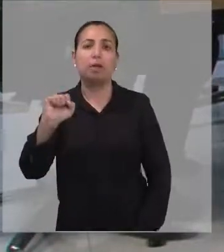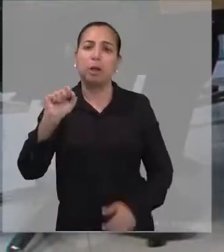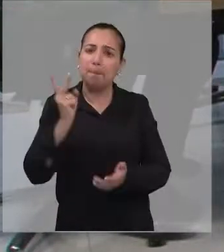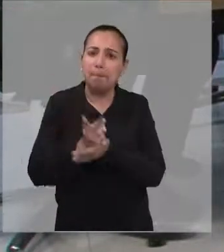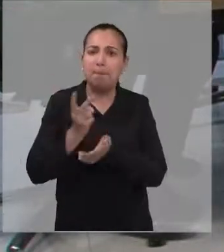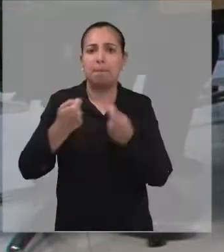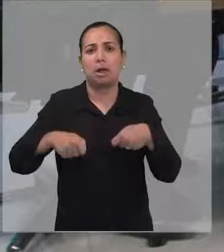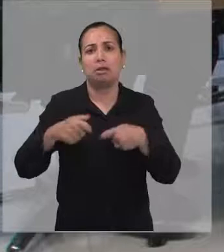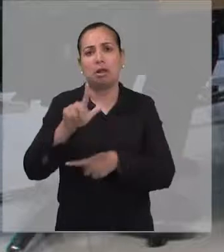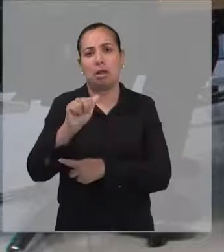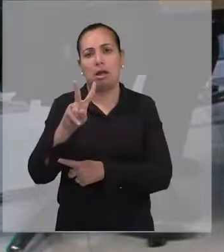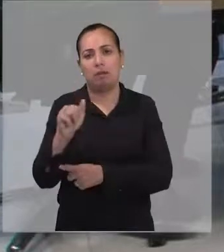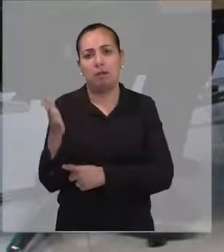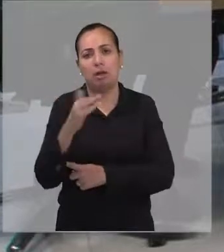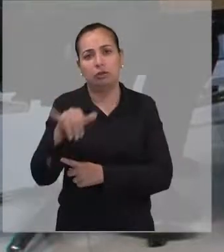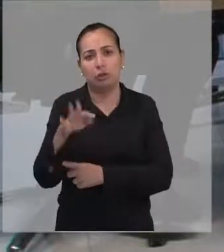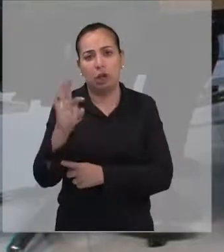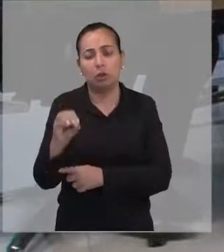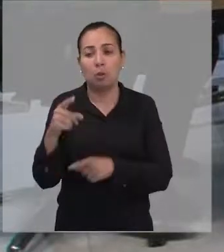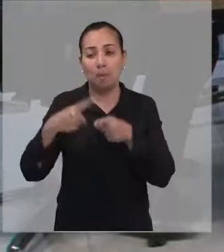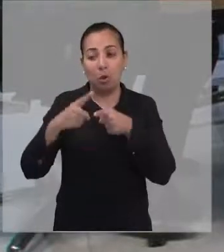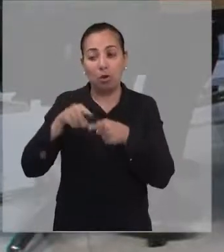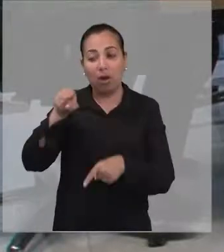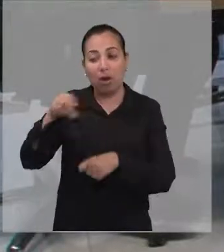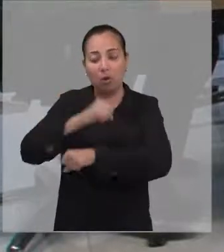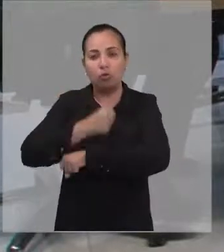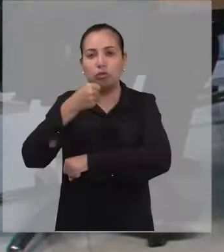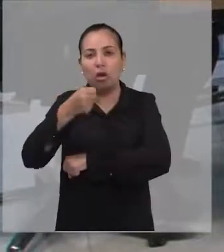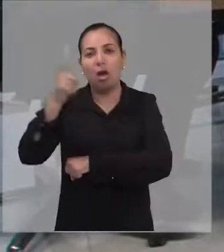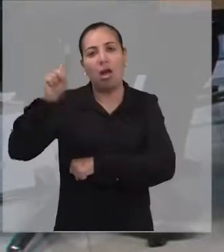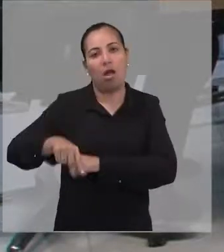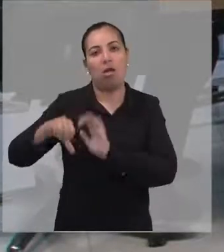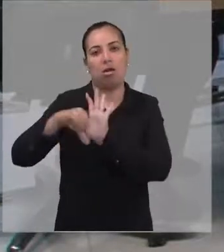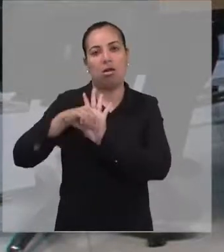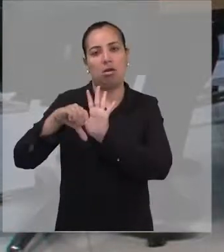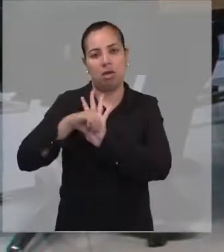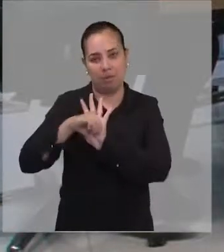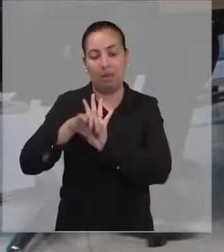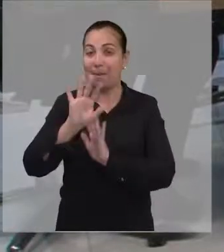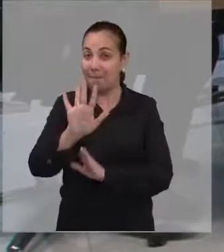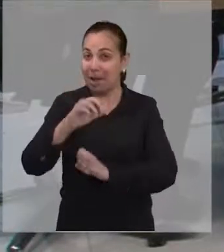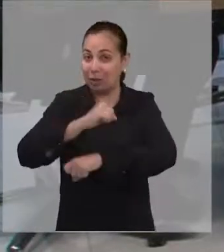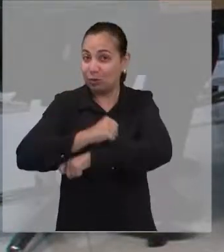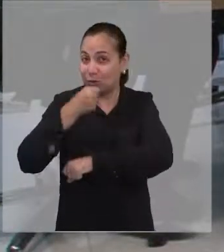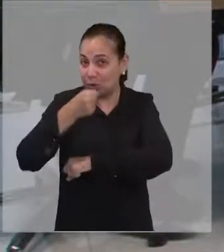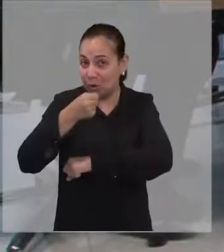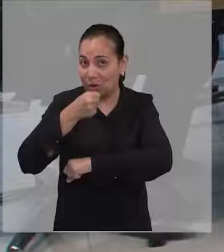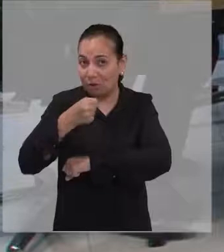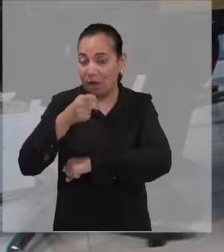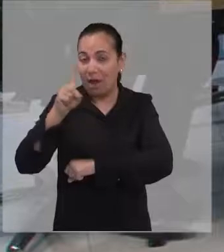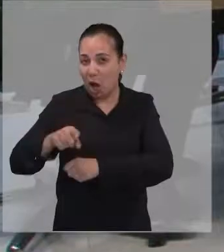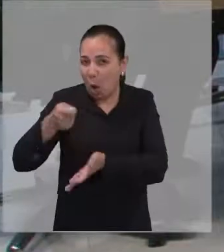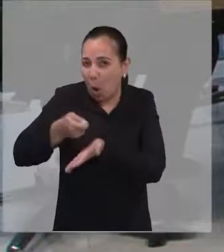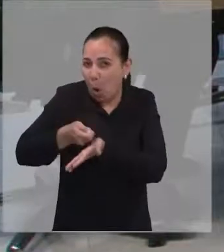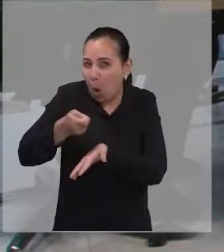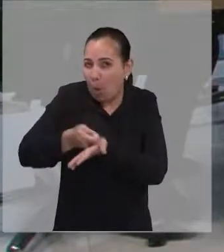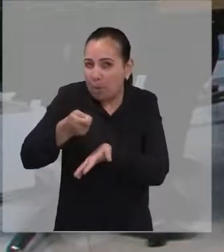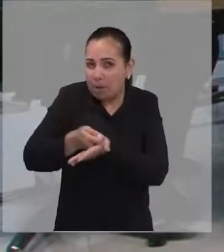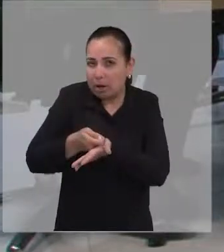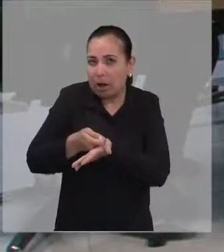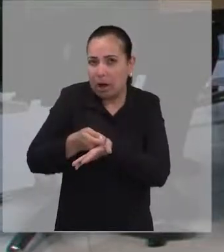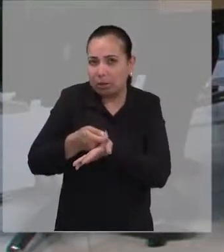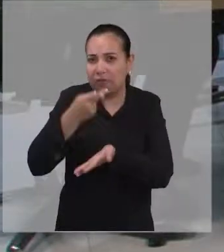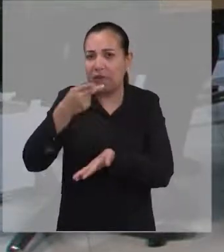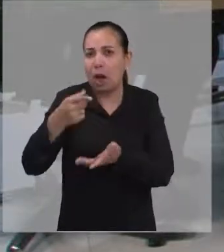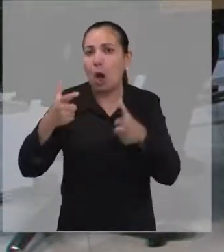Lava Jato, dizem que o jornalista é o criminoso. E, constitucionalmente, jornalista não é obrigado